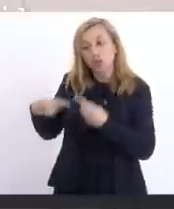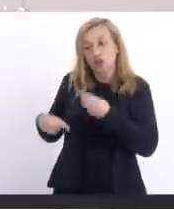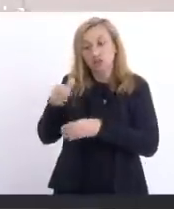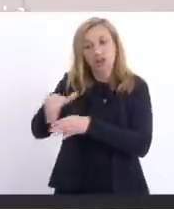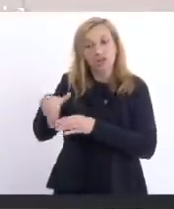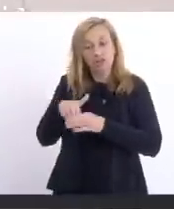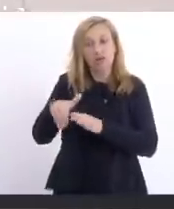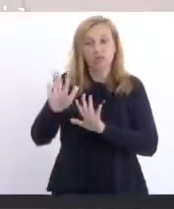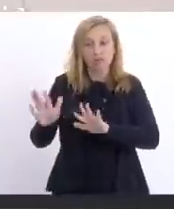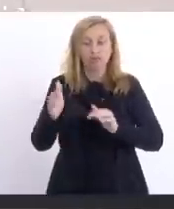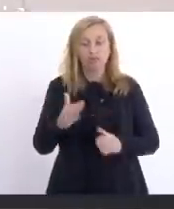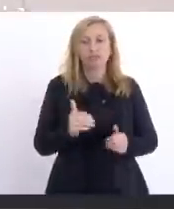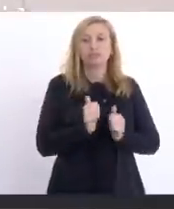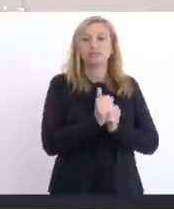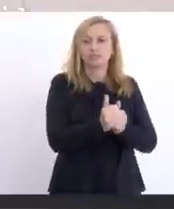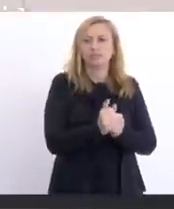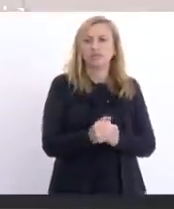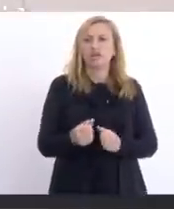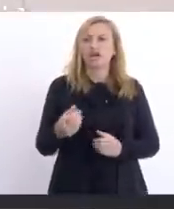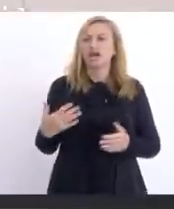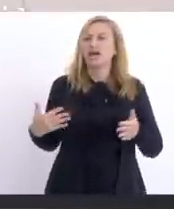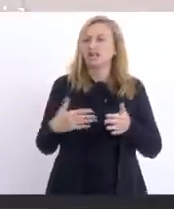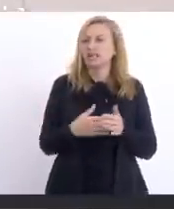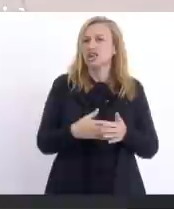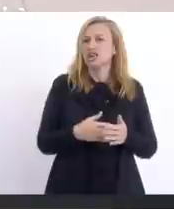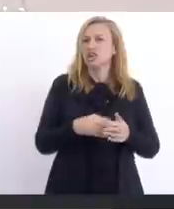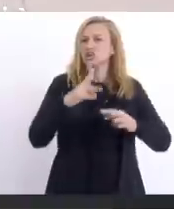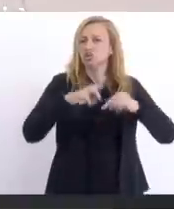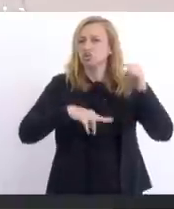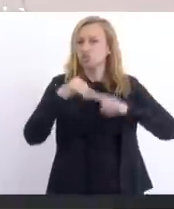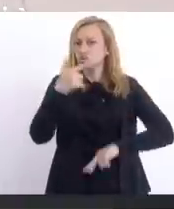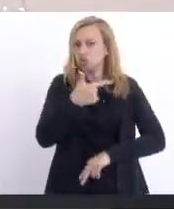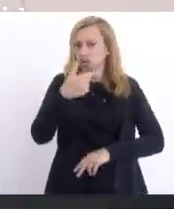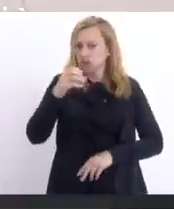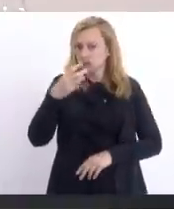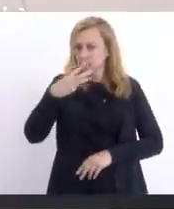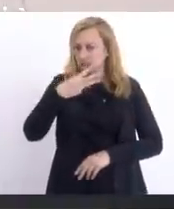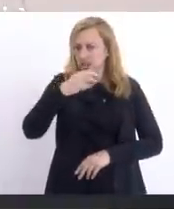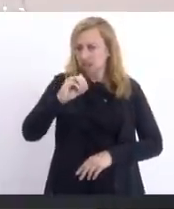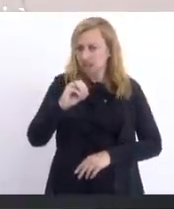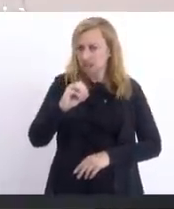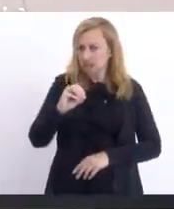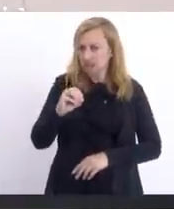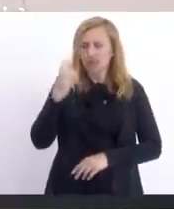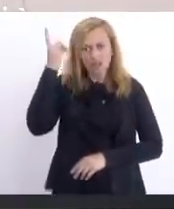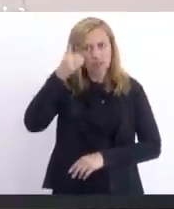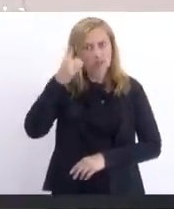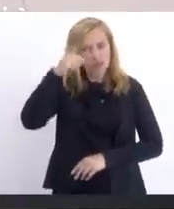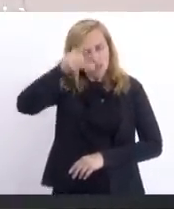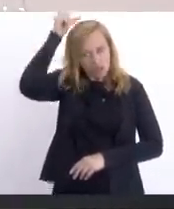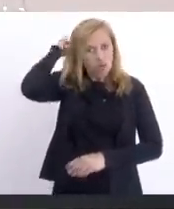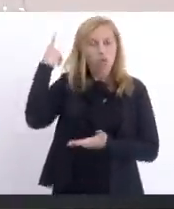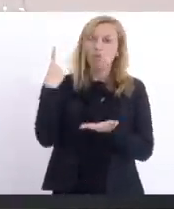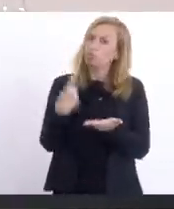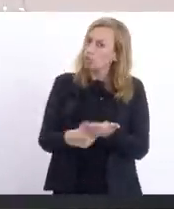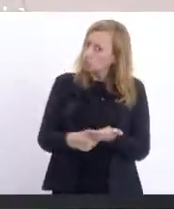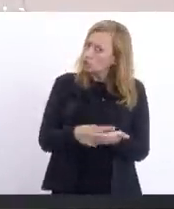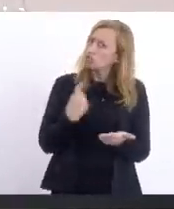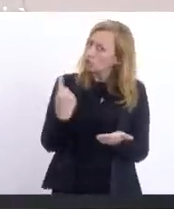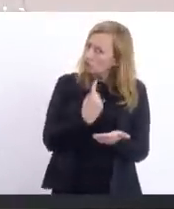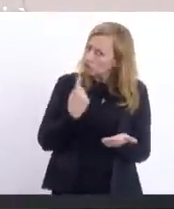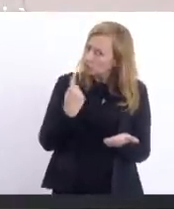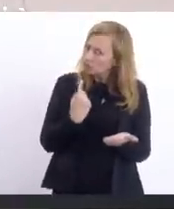encaminhamento. Vossa Excelência aceita até junho, 30 de junho? Deputado Luiz, tem um compromisso nosso que nós